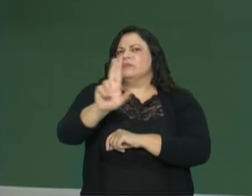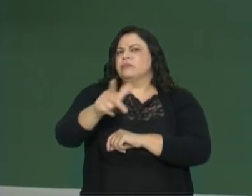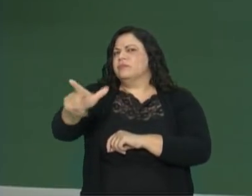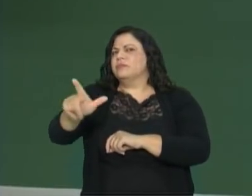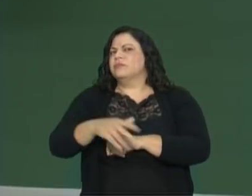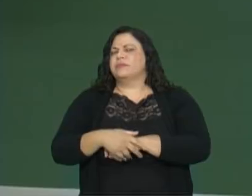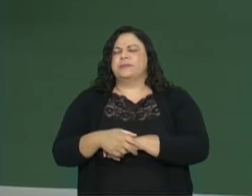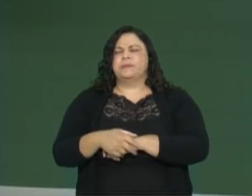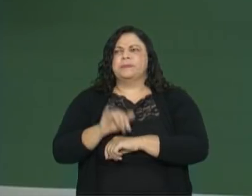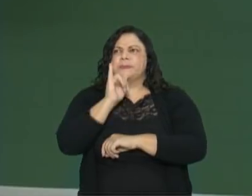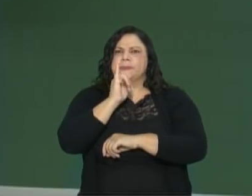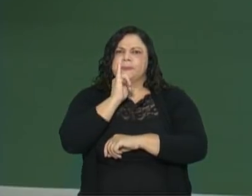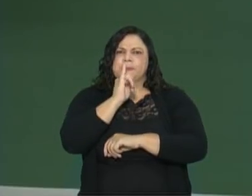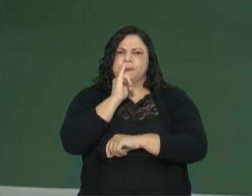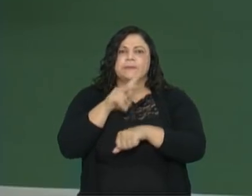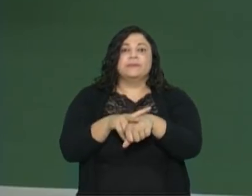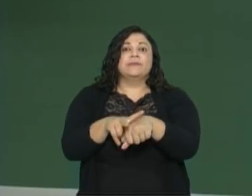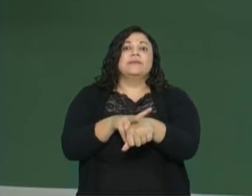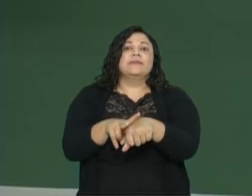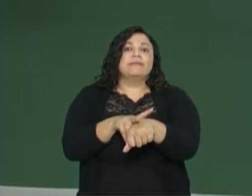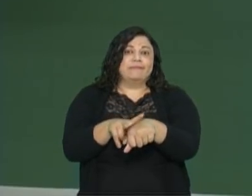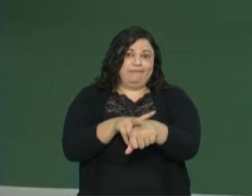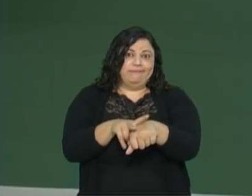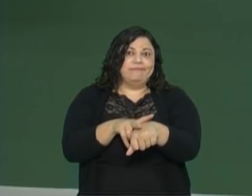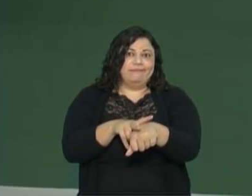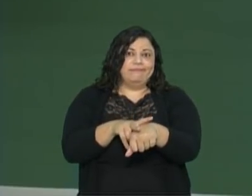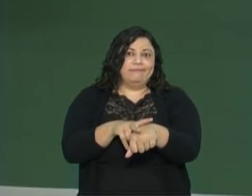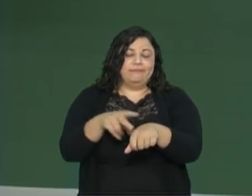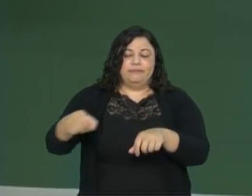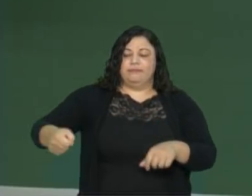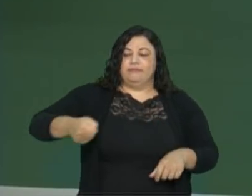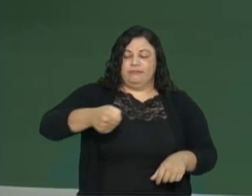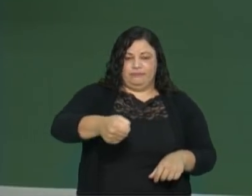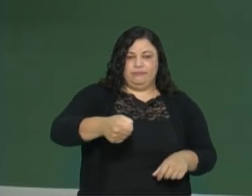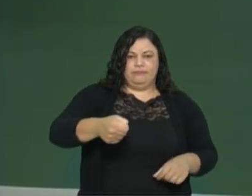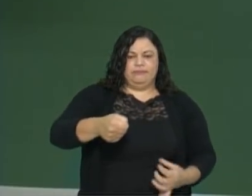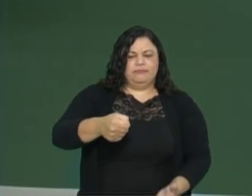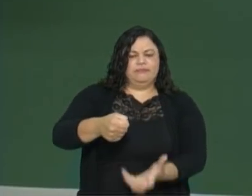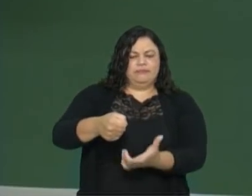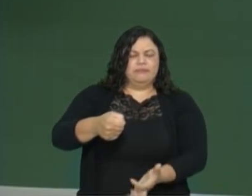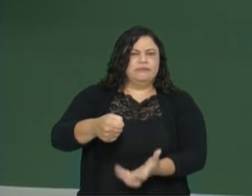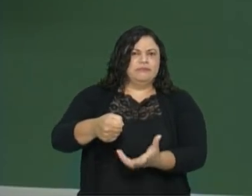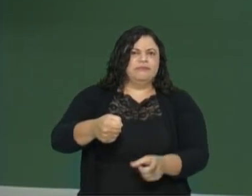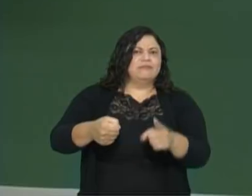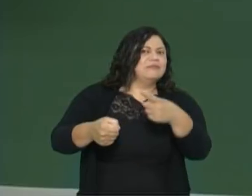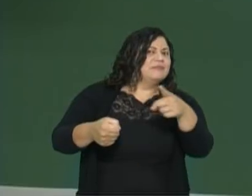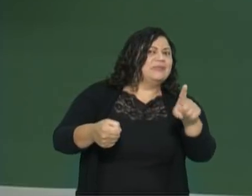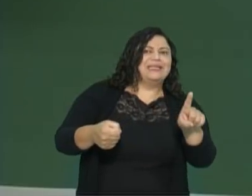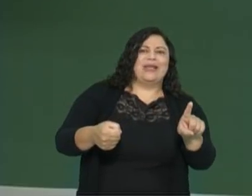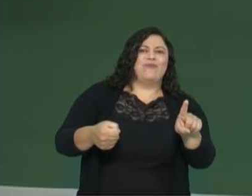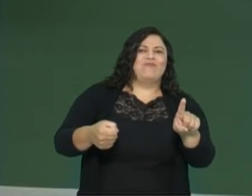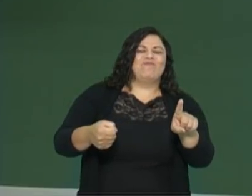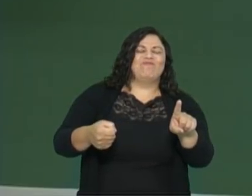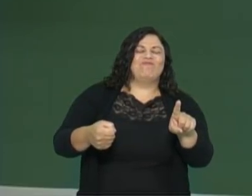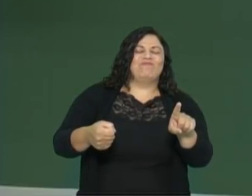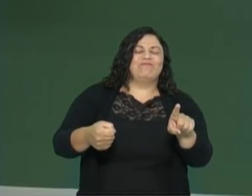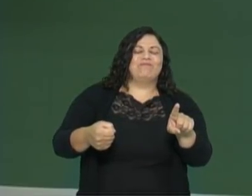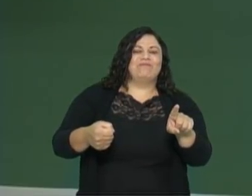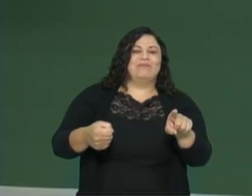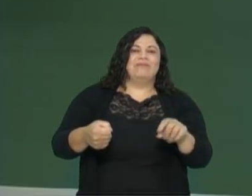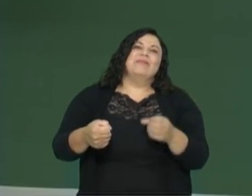de vidro, por exemplo, vai conduzir bem o calor? Não tão bem quanto uma panela